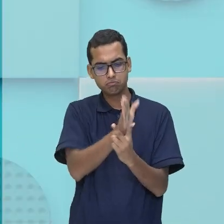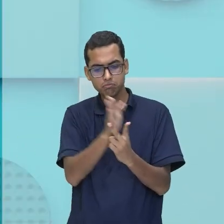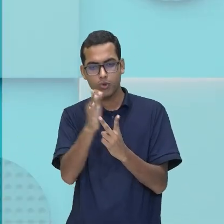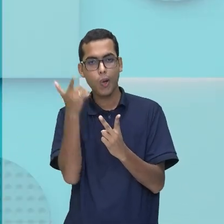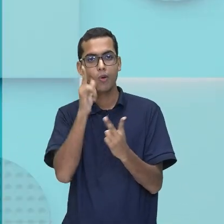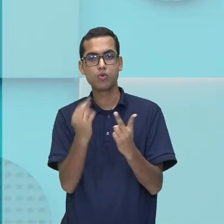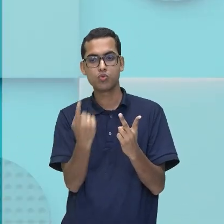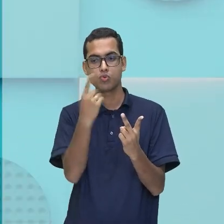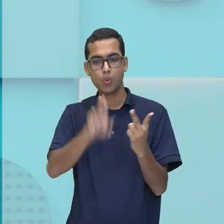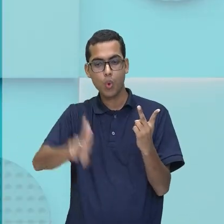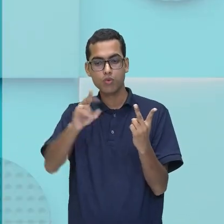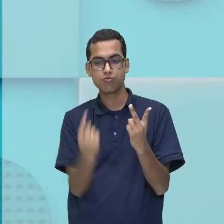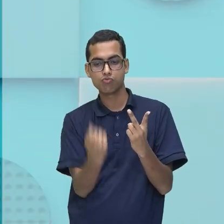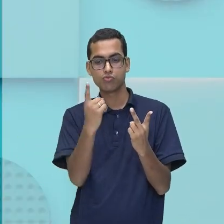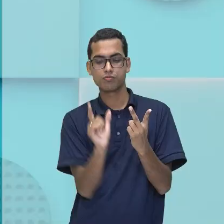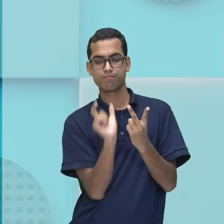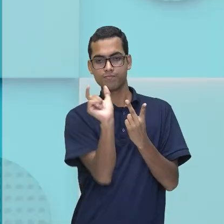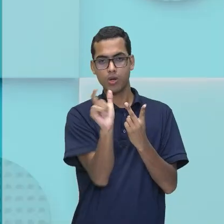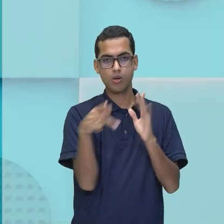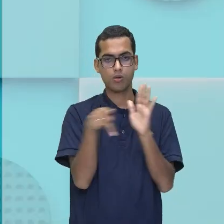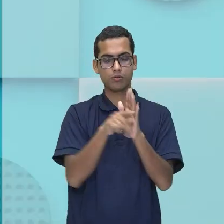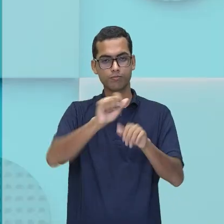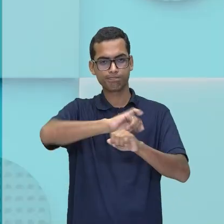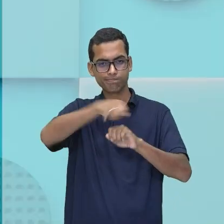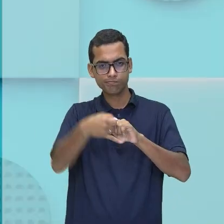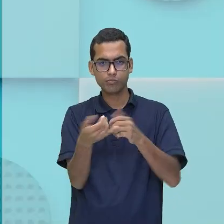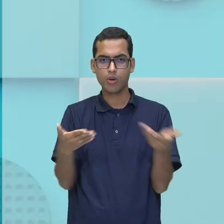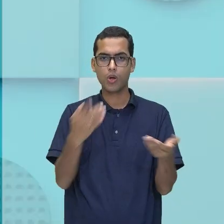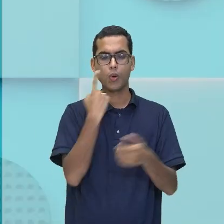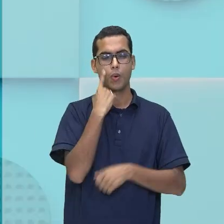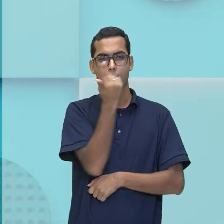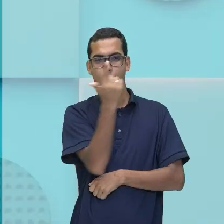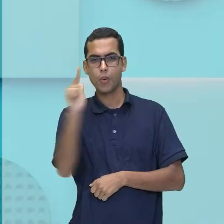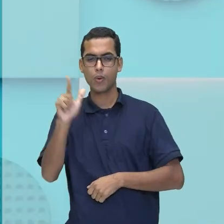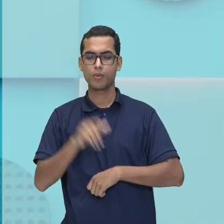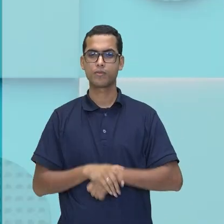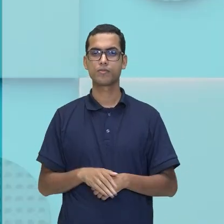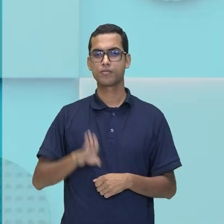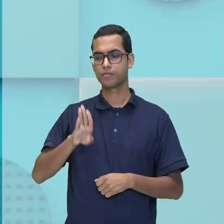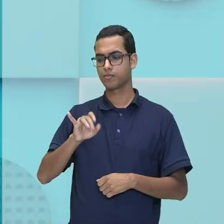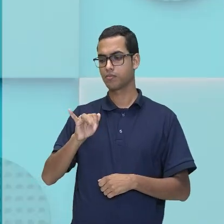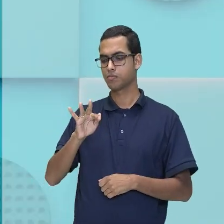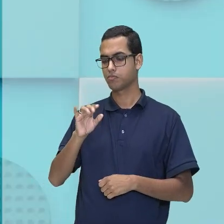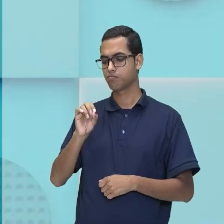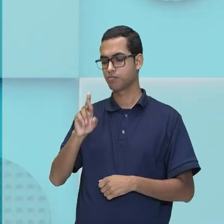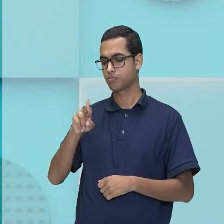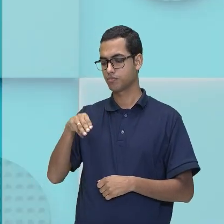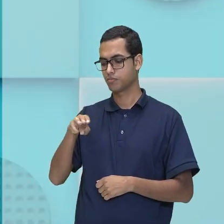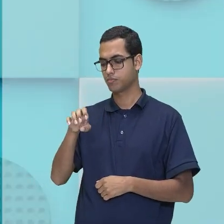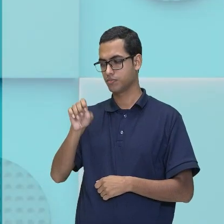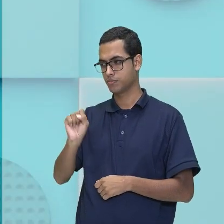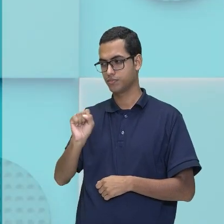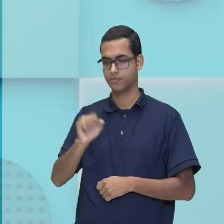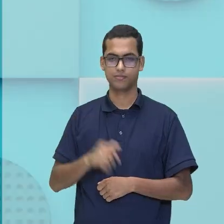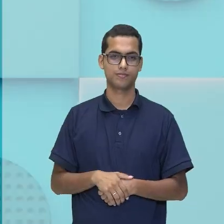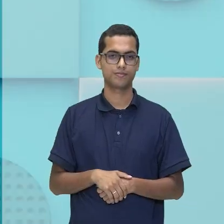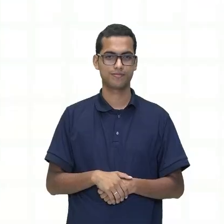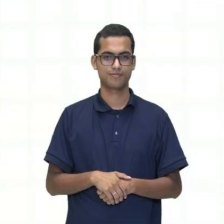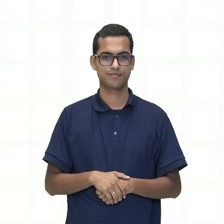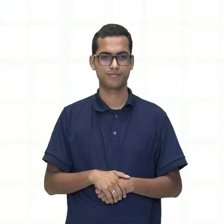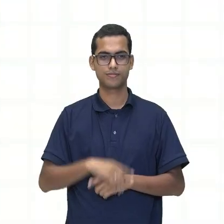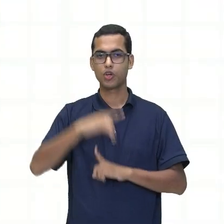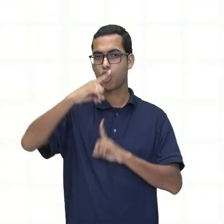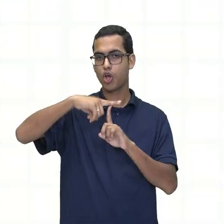os adjetivos biformes, ó, bi, o nome já está dizendo, ó, bi, vai ter o quê? 2 formas. Vejam